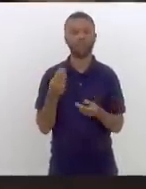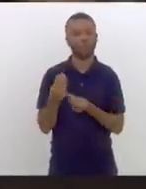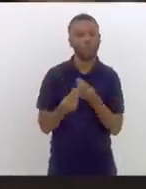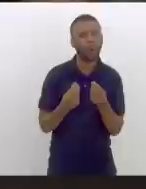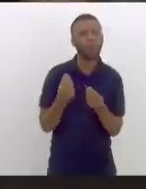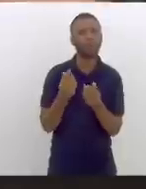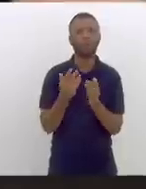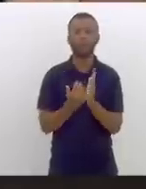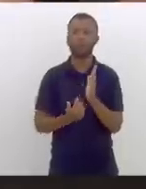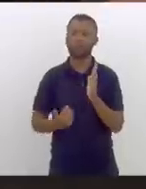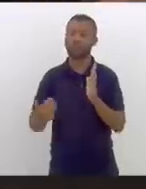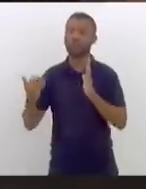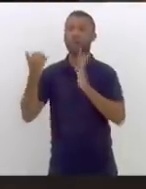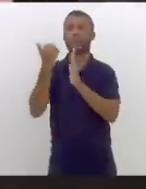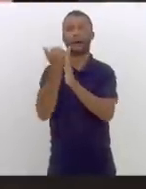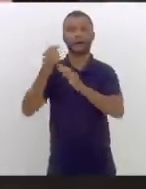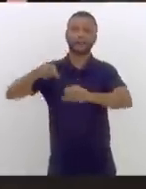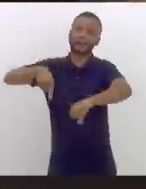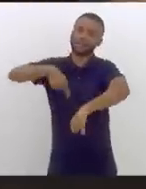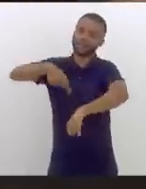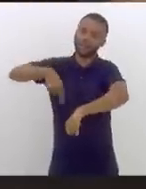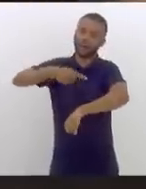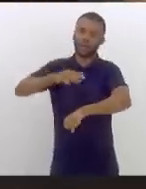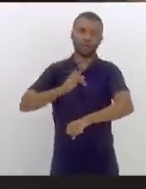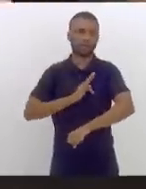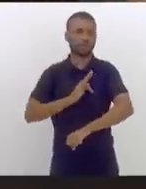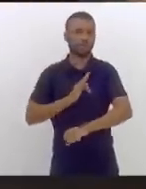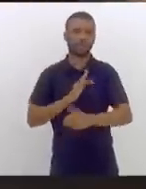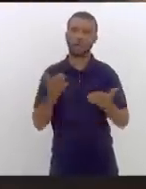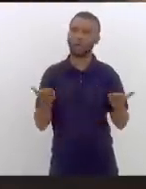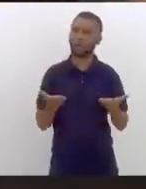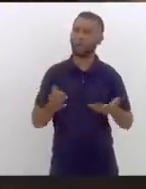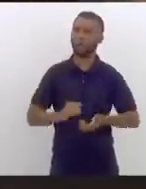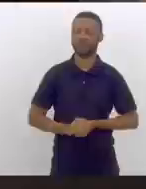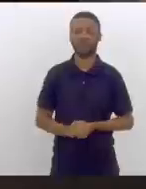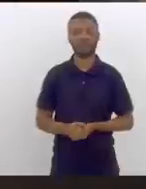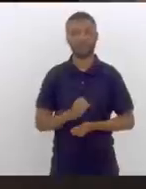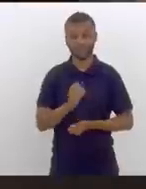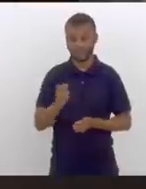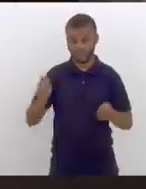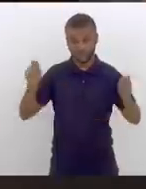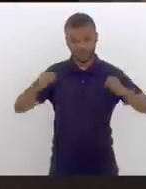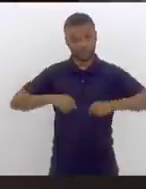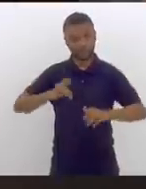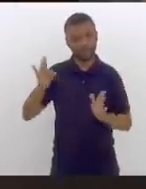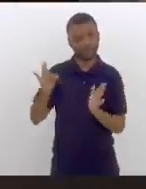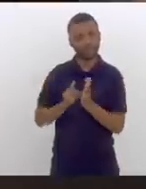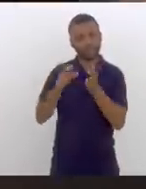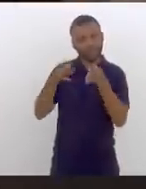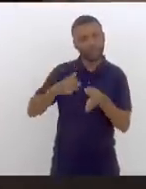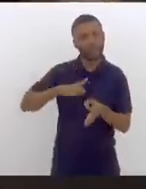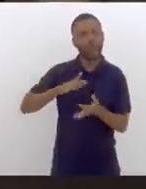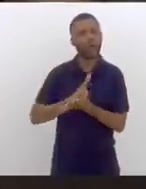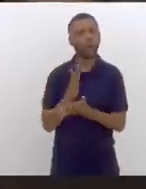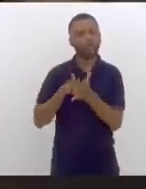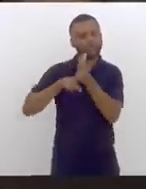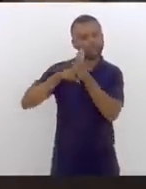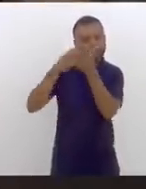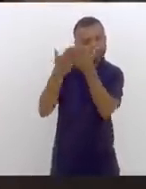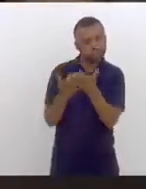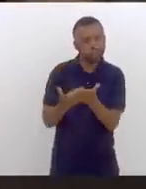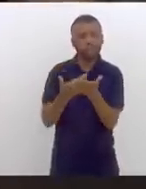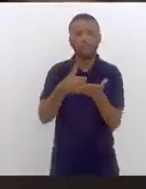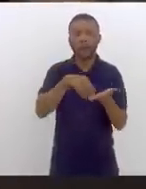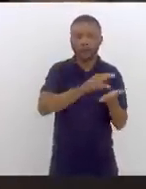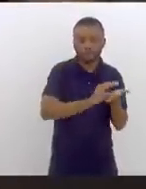as horas hoje de um policial e se realmente tem algum estudo em andamento para poder indenizar